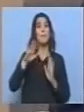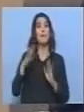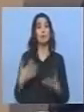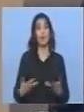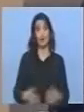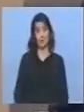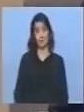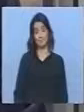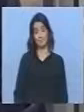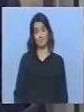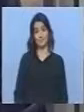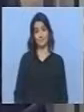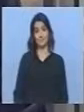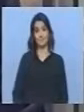hoje.